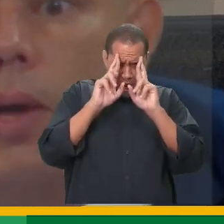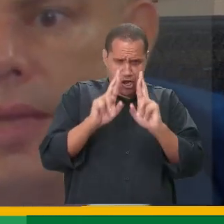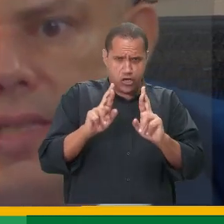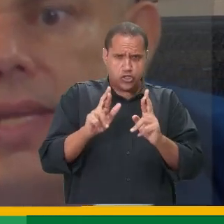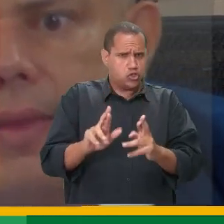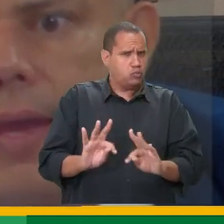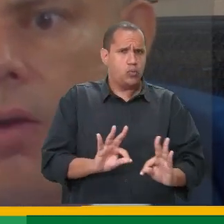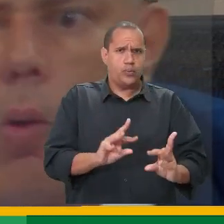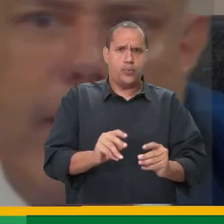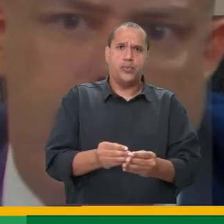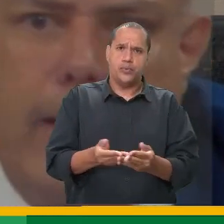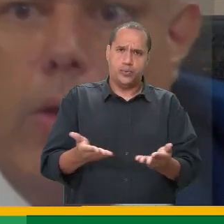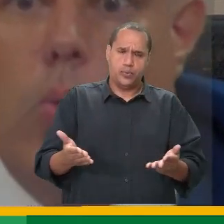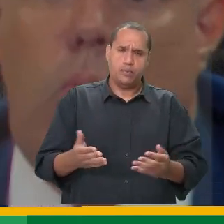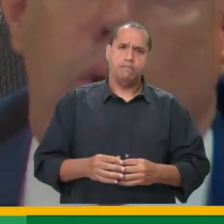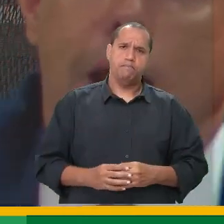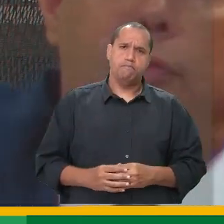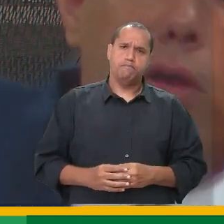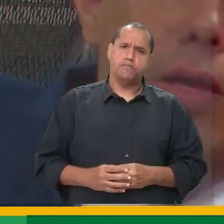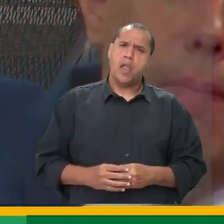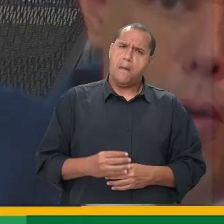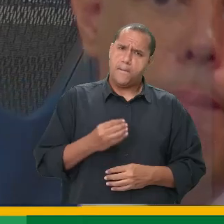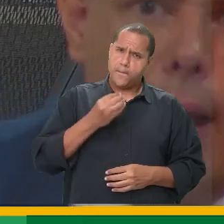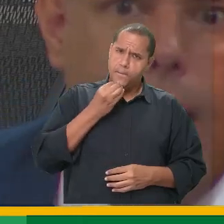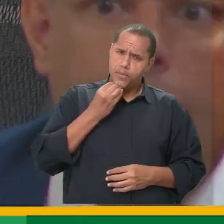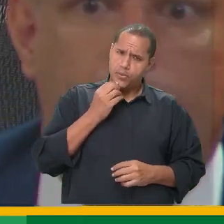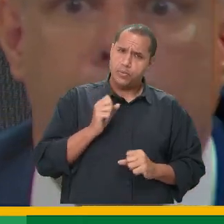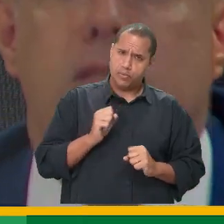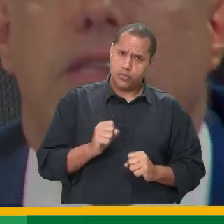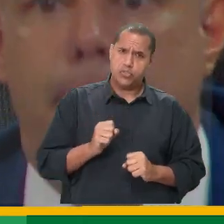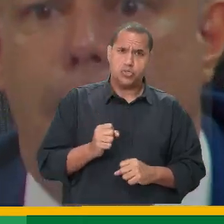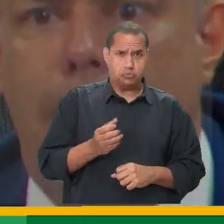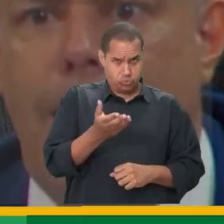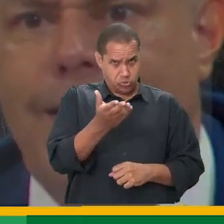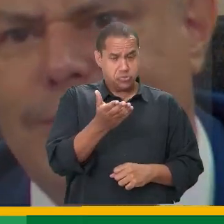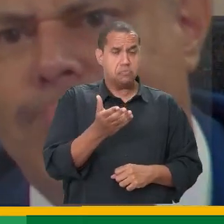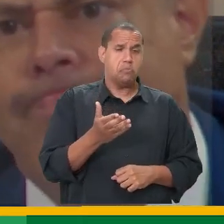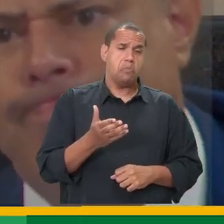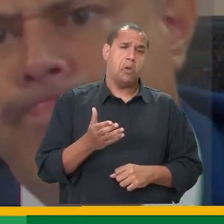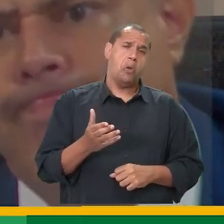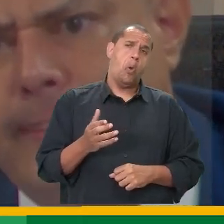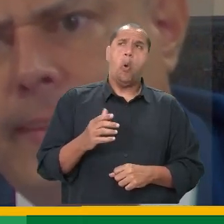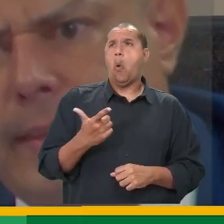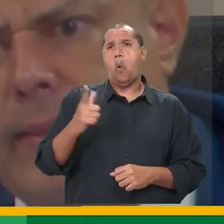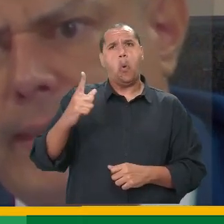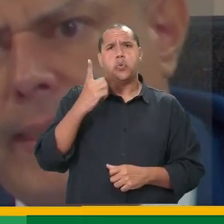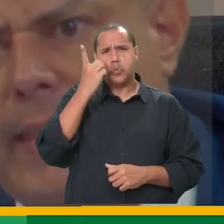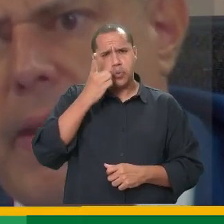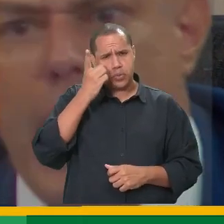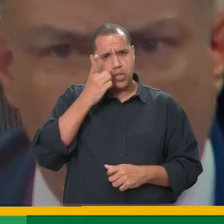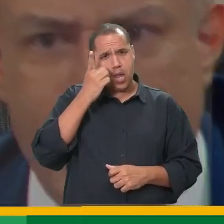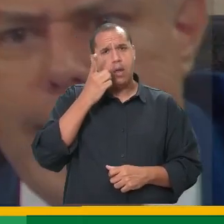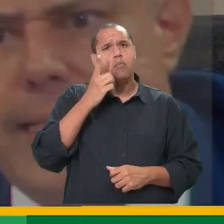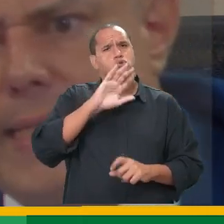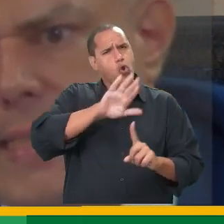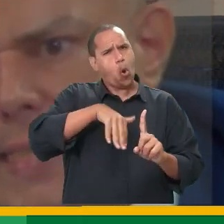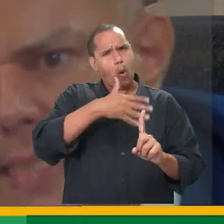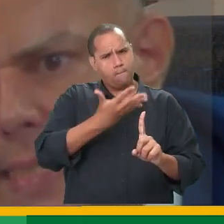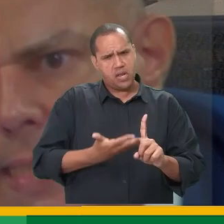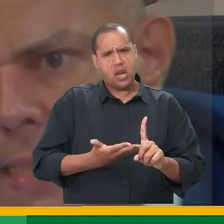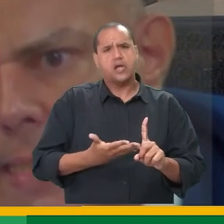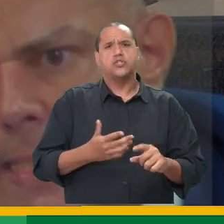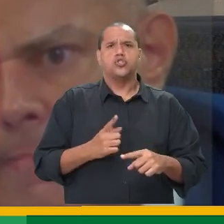pessoas que nesse sentido poderia ter pedido inclusive vossa exelência ou qualquer outro Deputado para fazer a homenagem porque vindo da